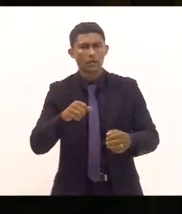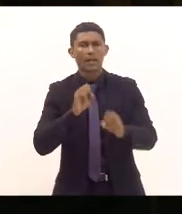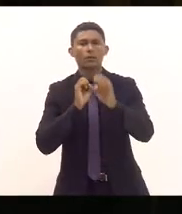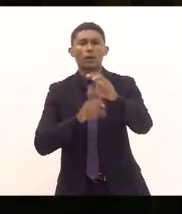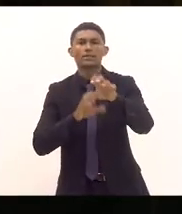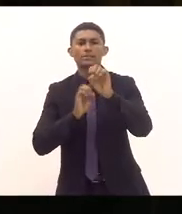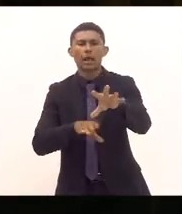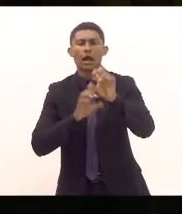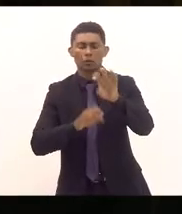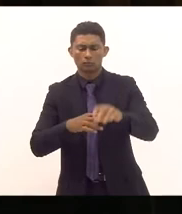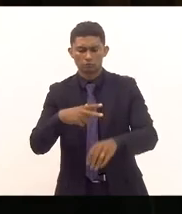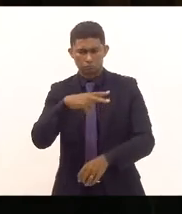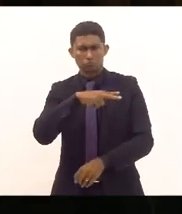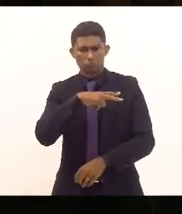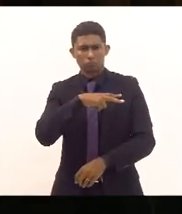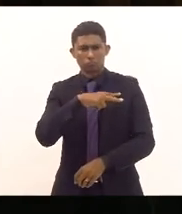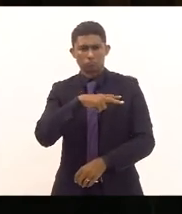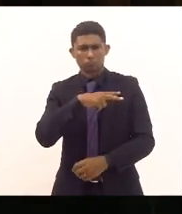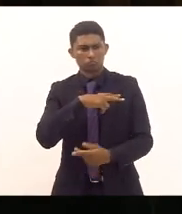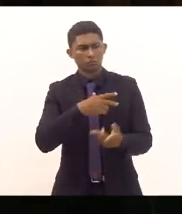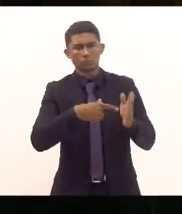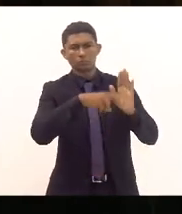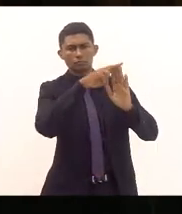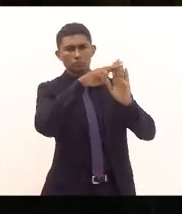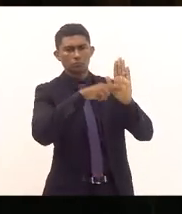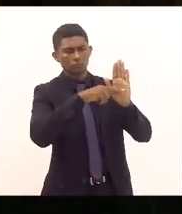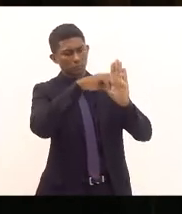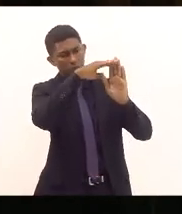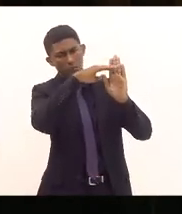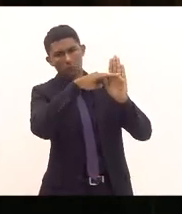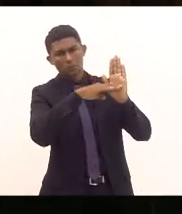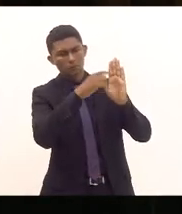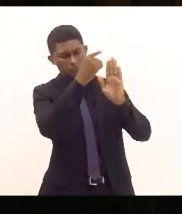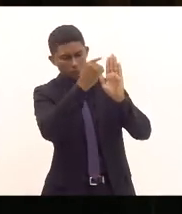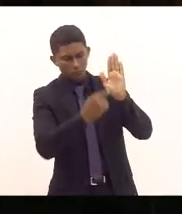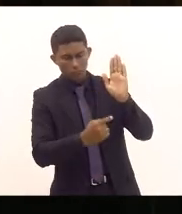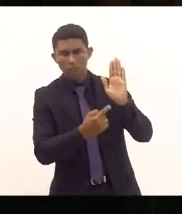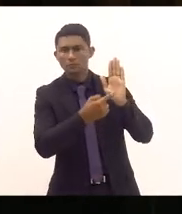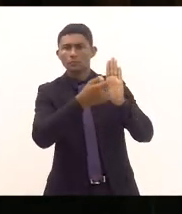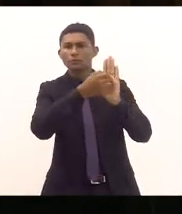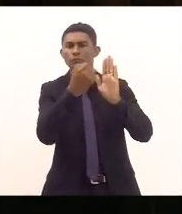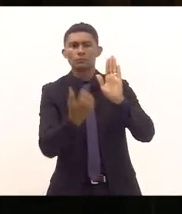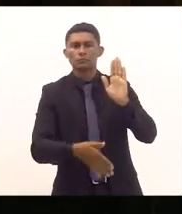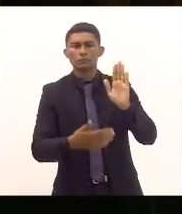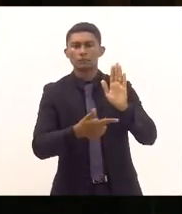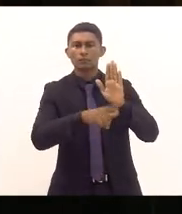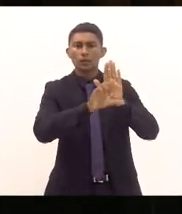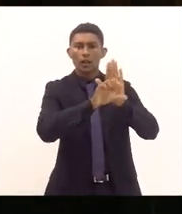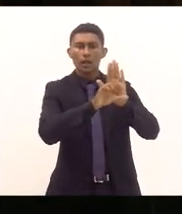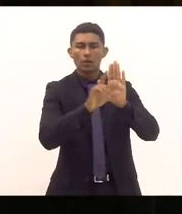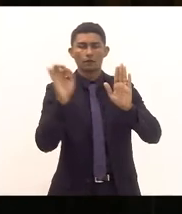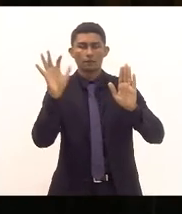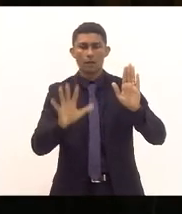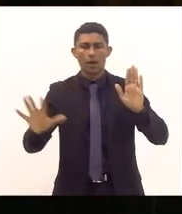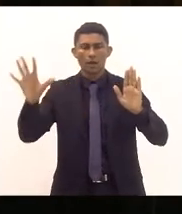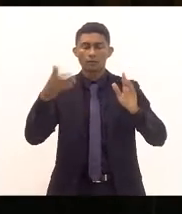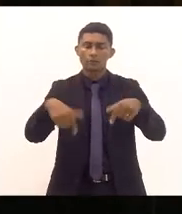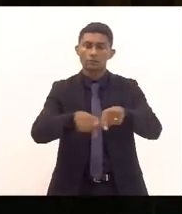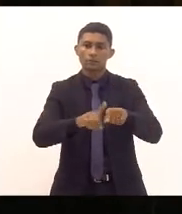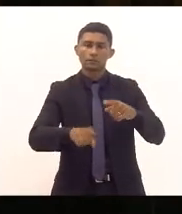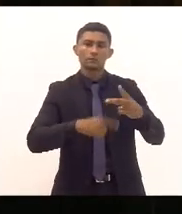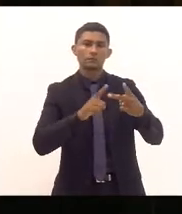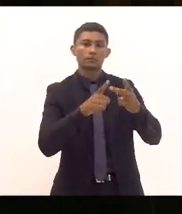está distrito tá todo o regulamento dos prefeitos elencados na Legislação Federal na legislação